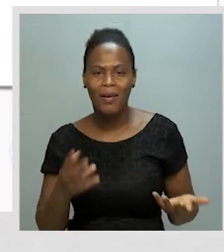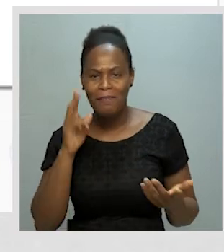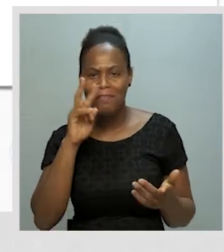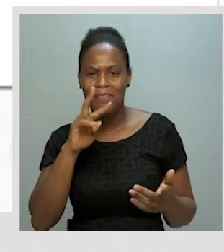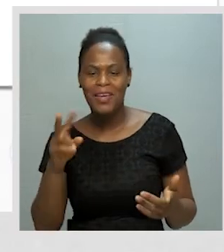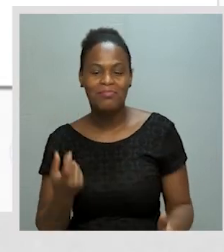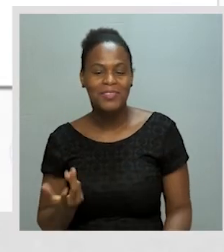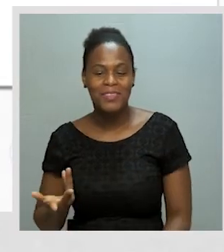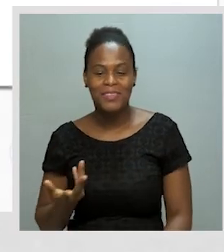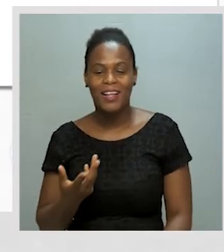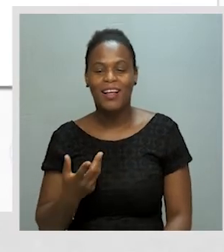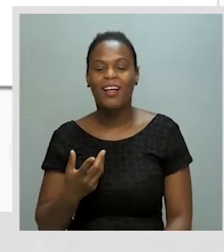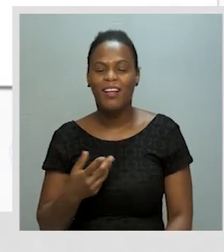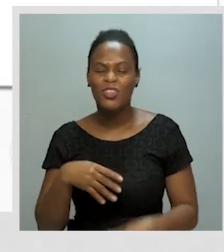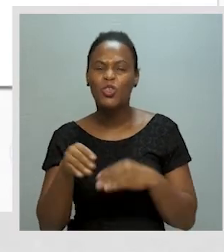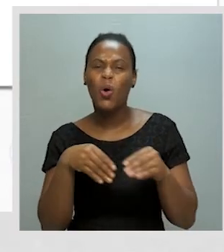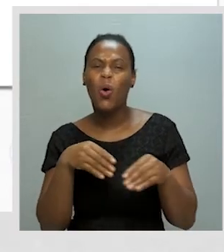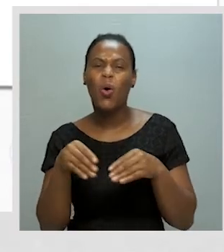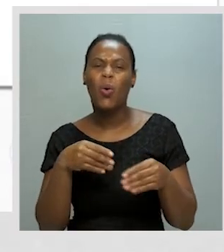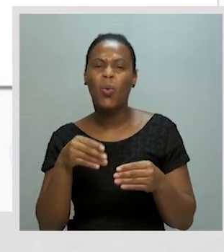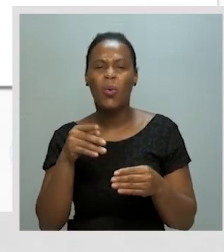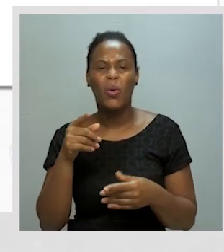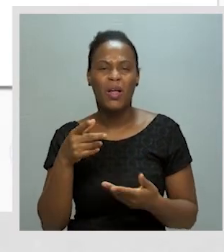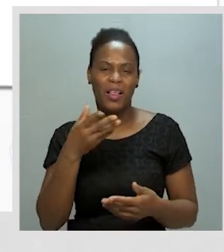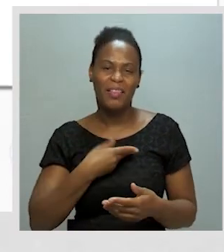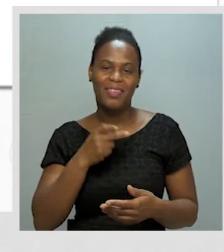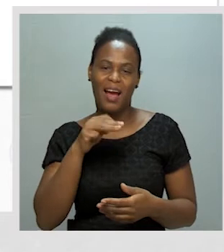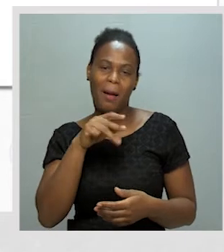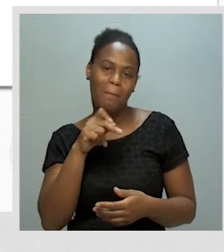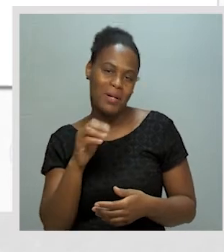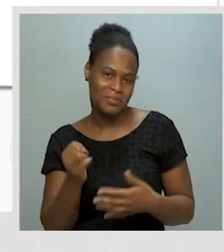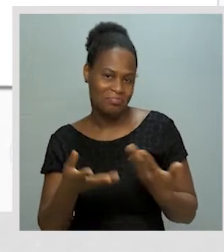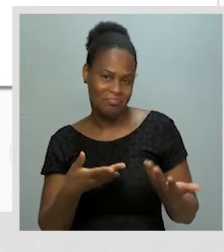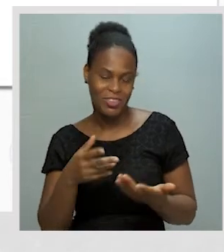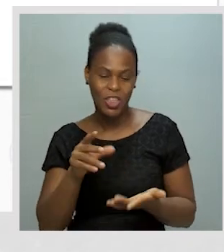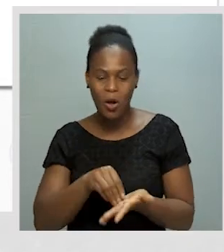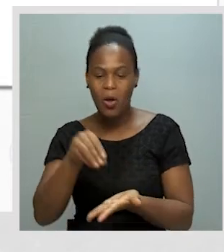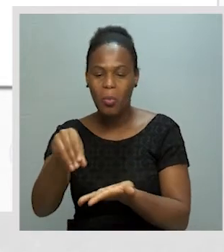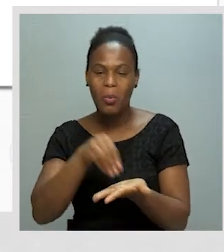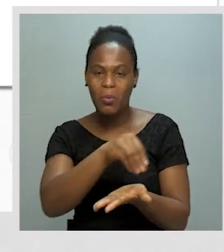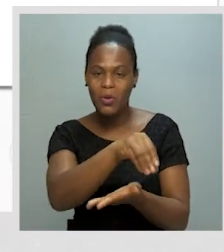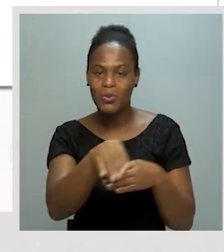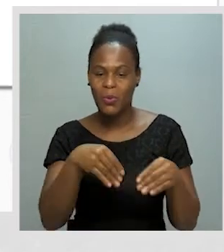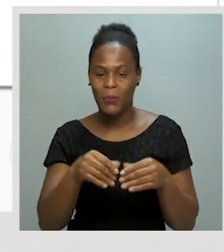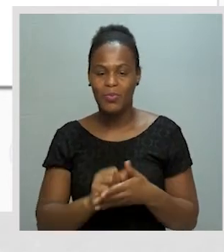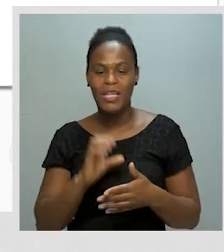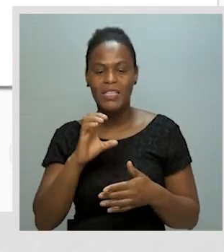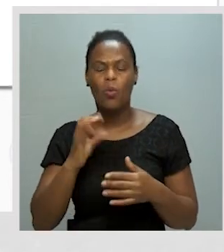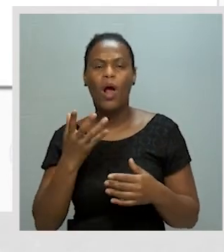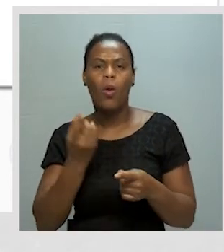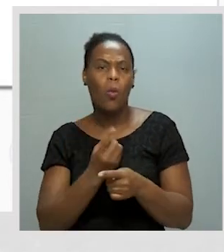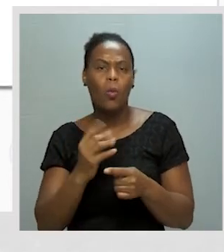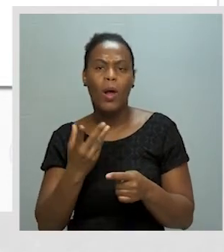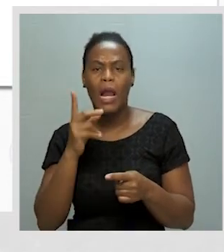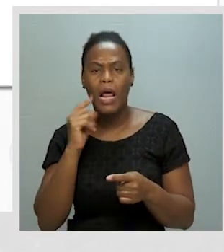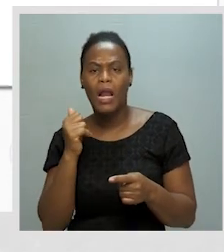ver. Damas, tabuleiro do jogo das damas. C. Qual é a coisa, qual é ela, que mal chega